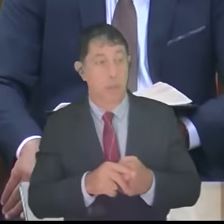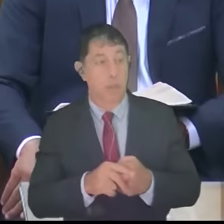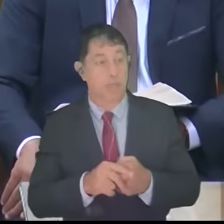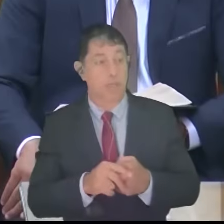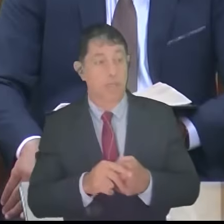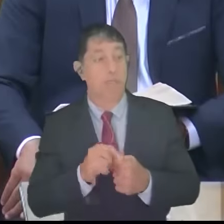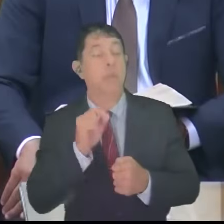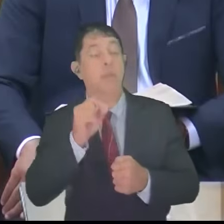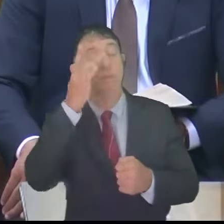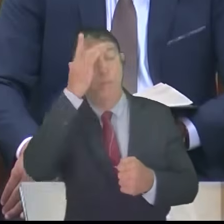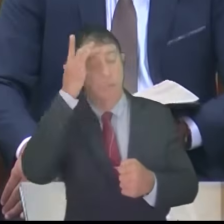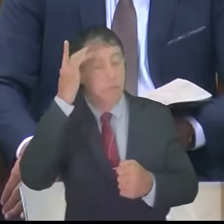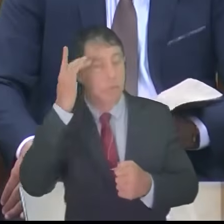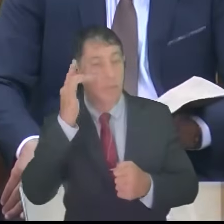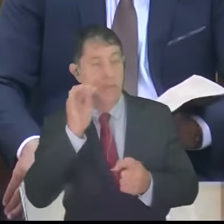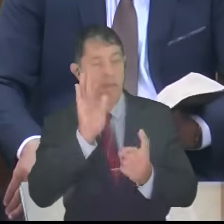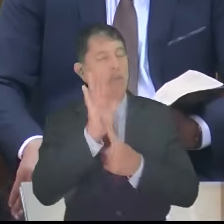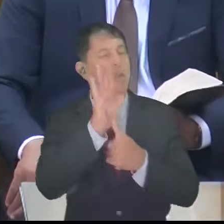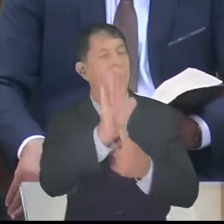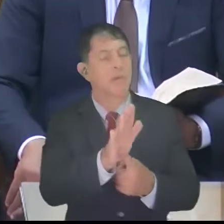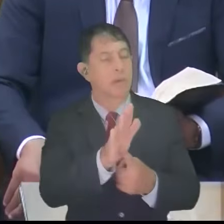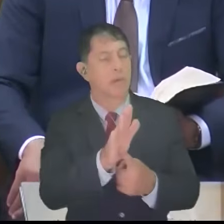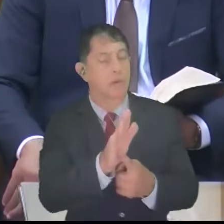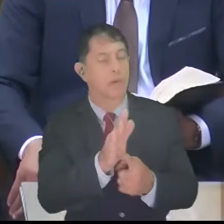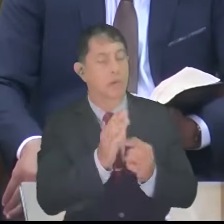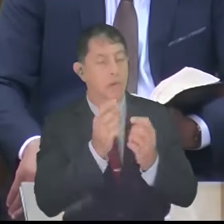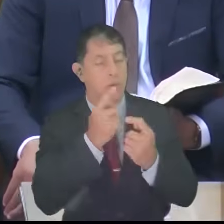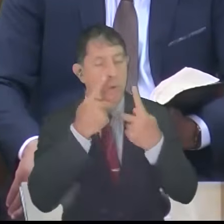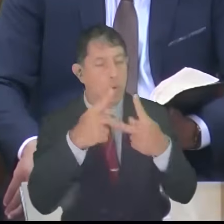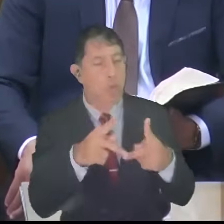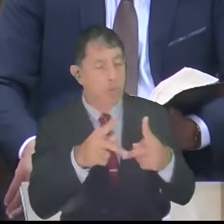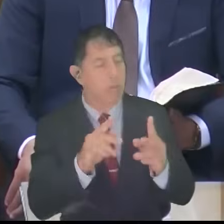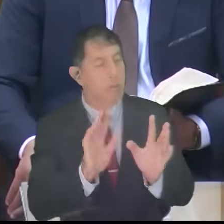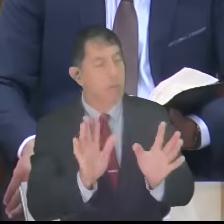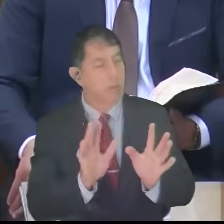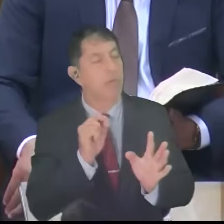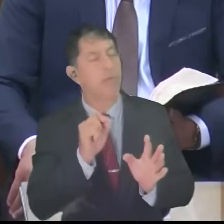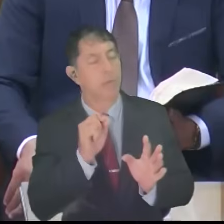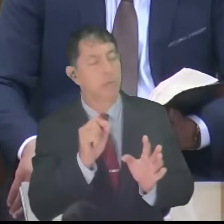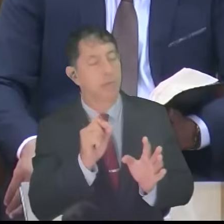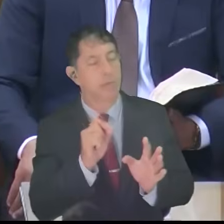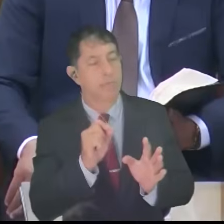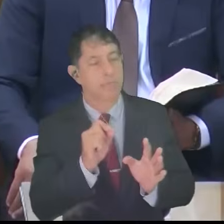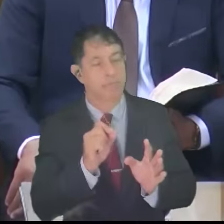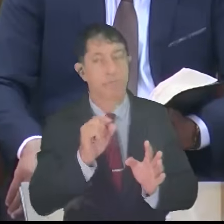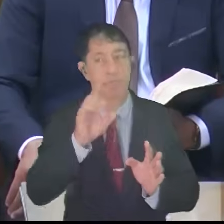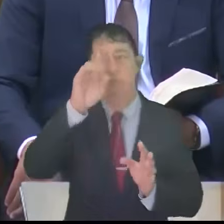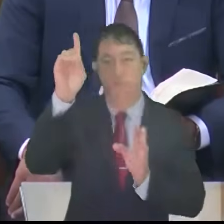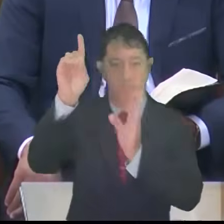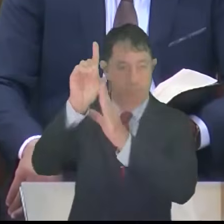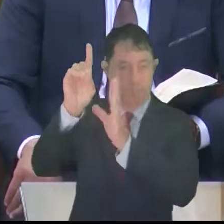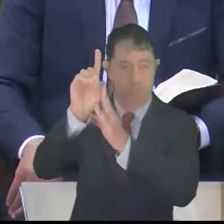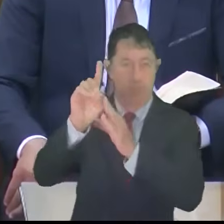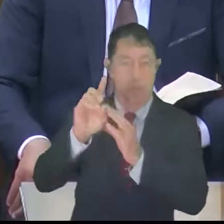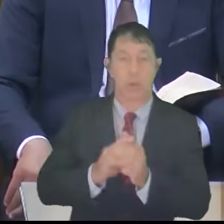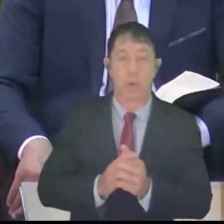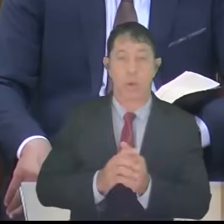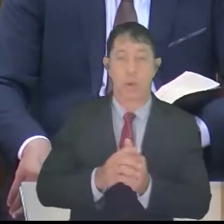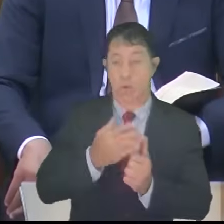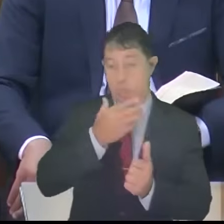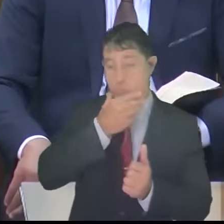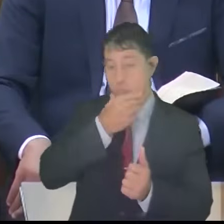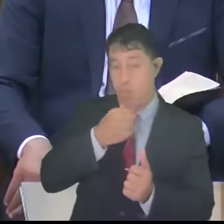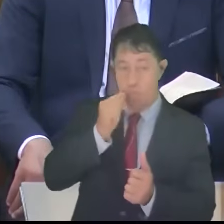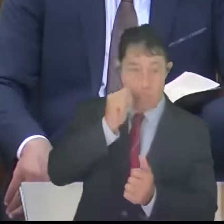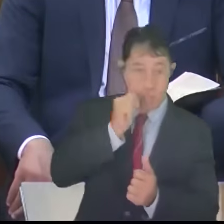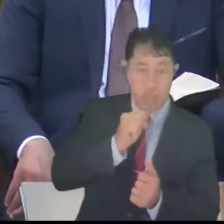céu. Irmão, o homem ser crente, a mulher ser crente, não é produto da inteligência. O homem ser crente, a